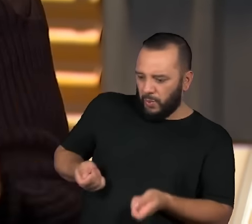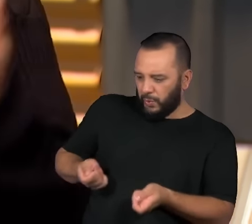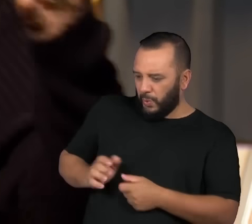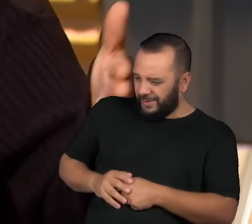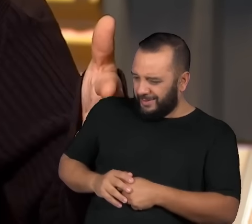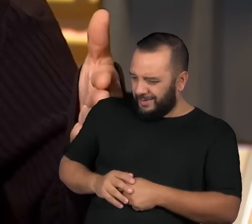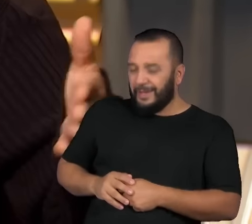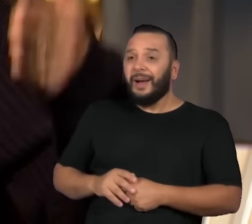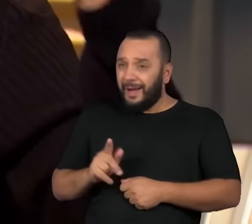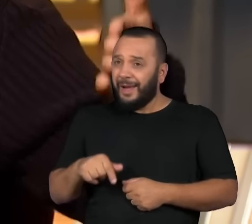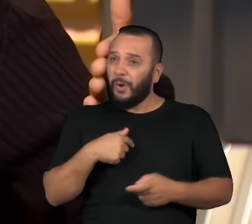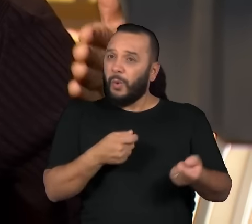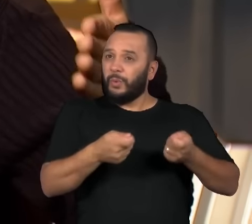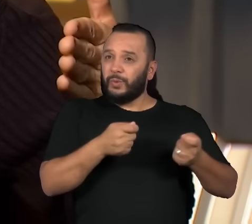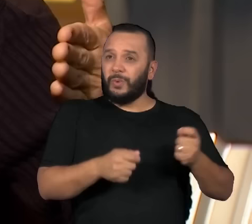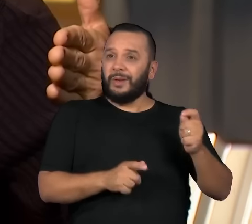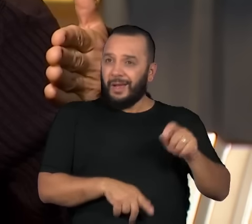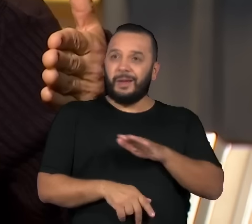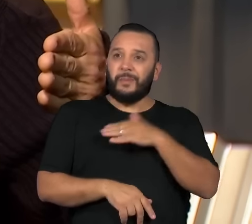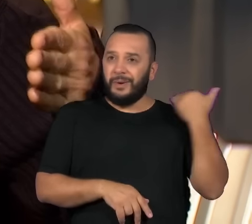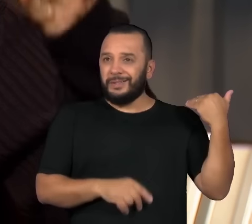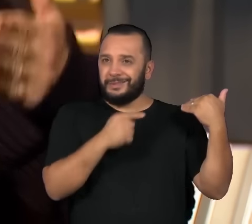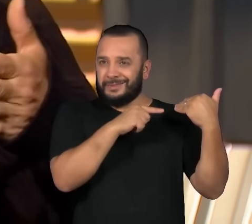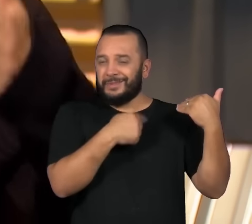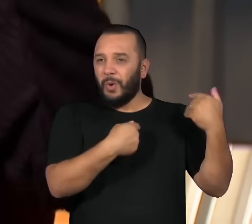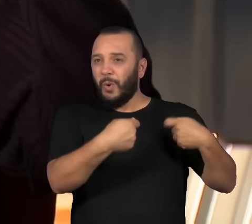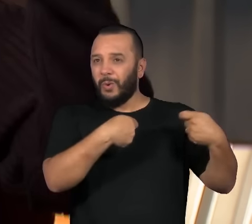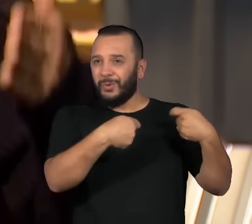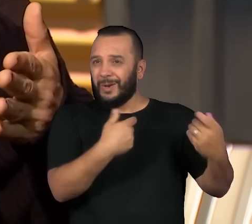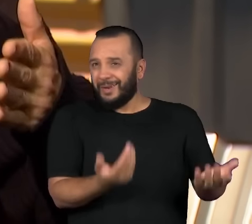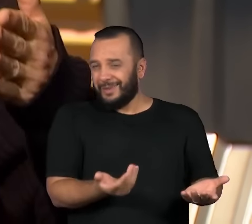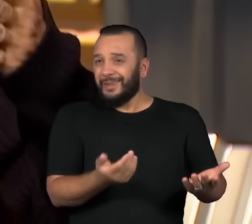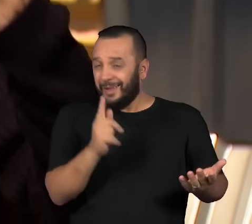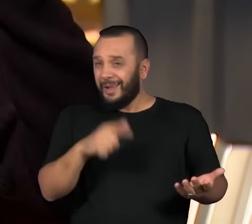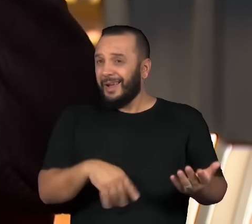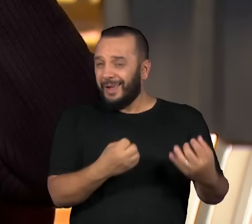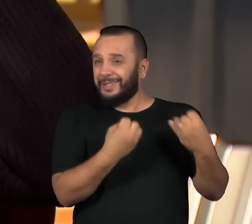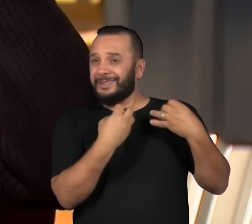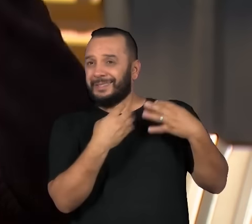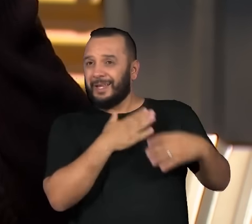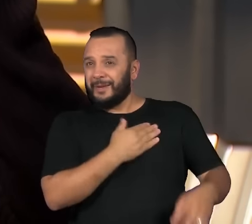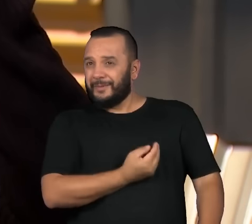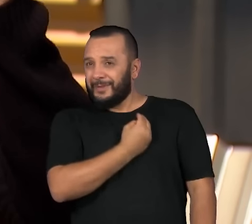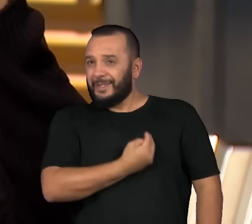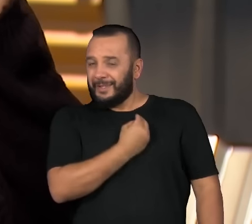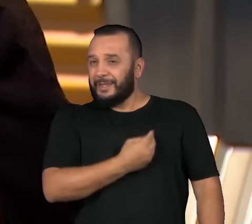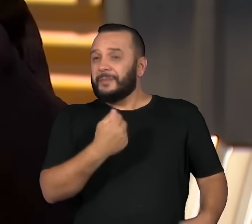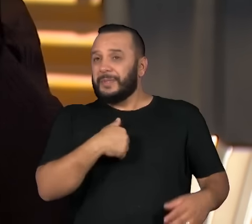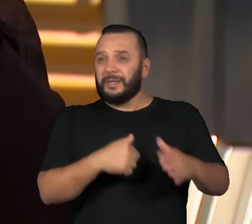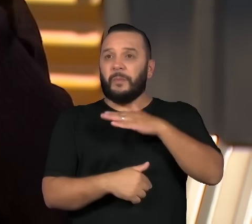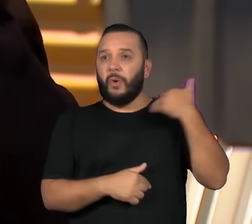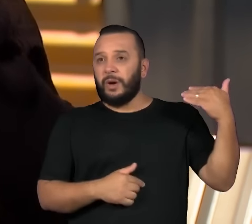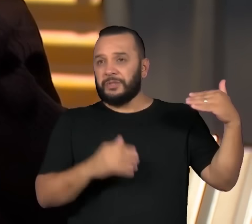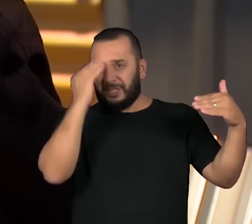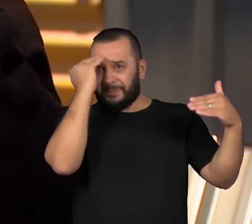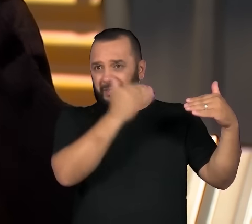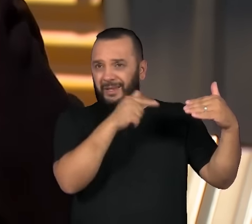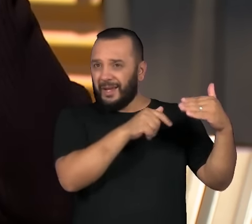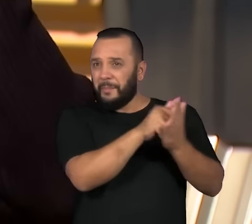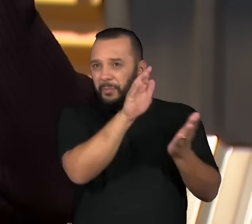limite, é o nosso limite. Essa é a nossa educação. A morte é a educação. A gente precisa respeitar a morte, não como